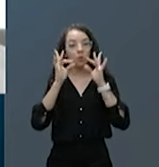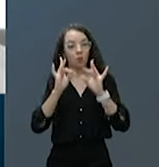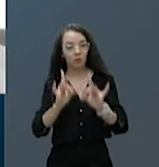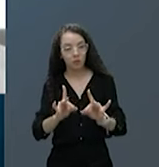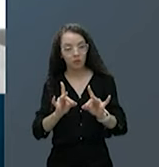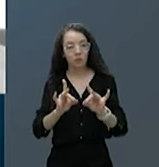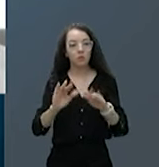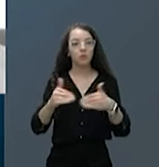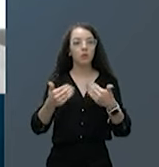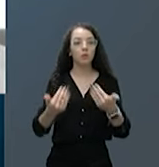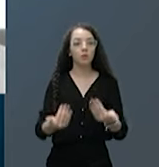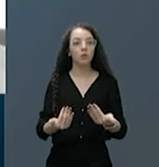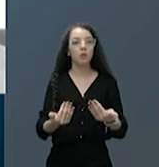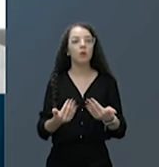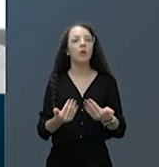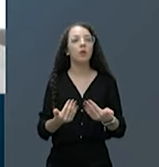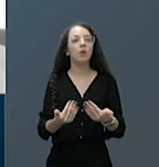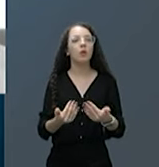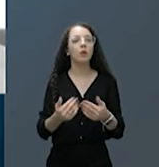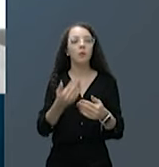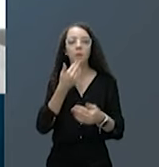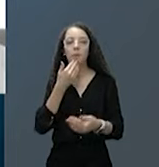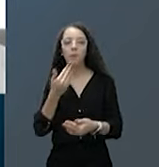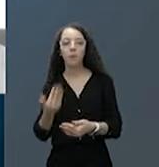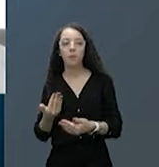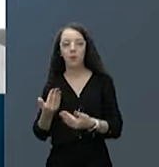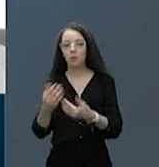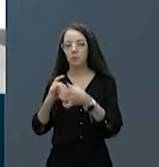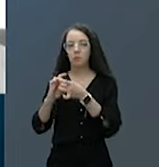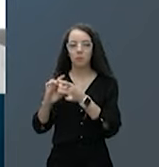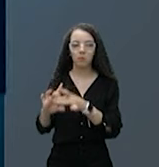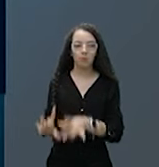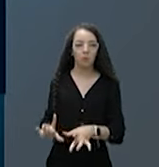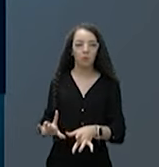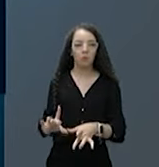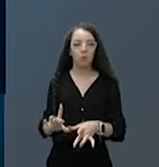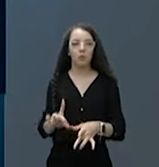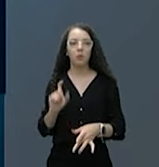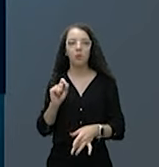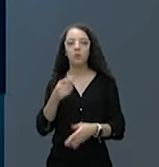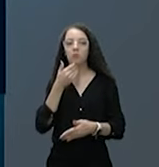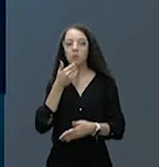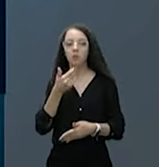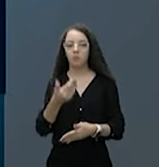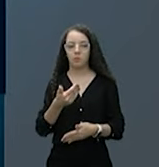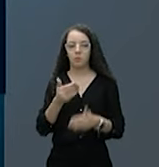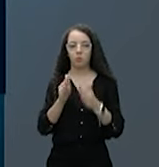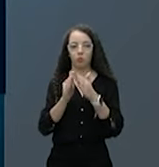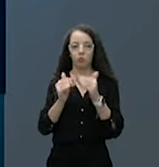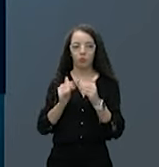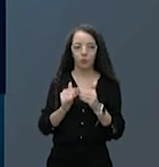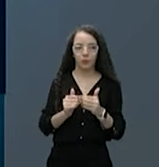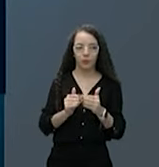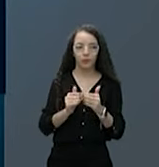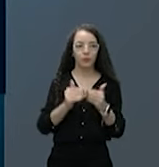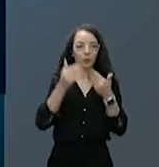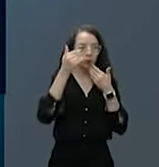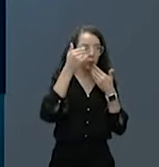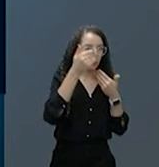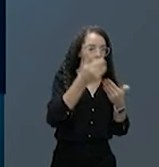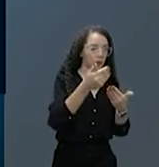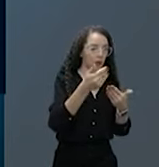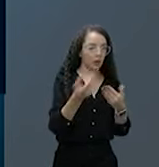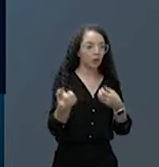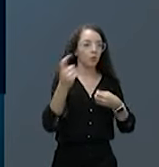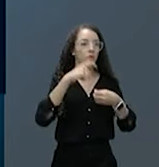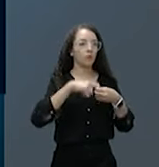portanto, seja denegado o pleito homologatório. Muito obrigado. Muito obrigada, doutor Rafael. Eu devolvo a palavra ao relator. Presidente,